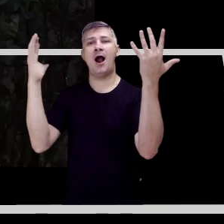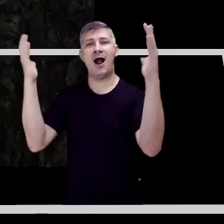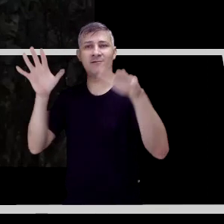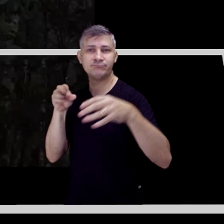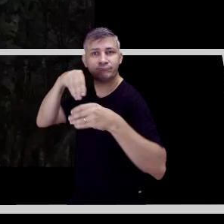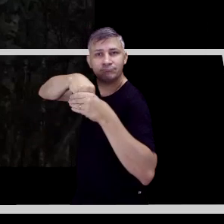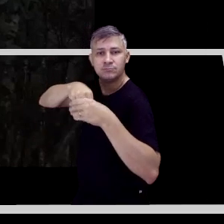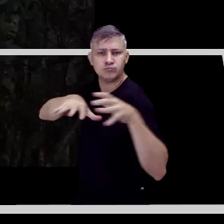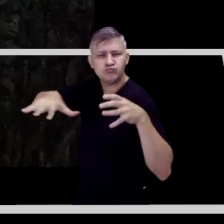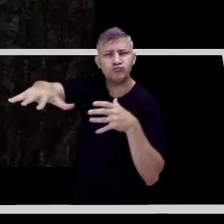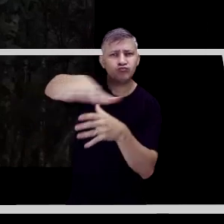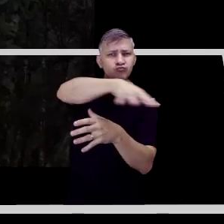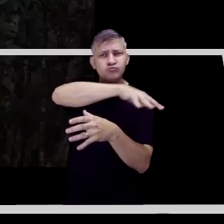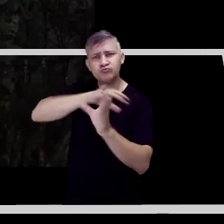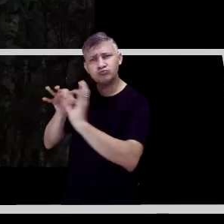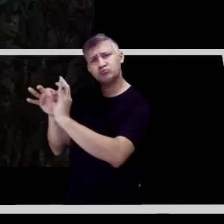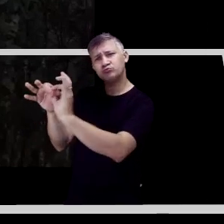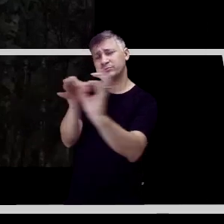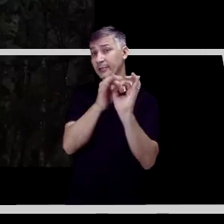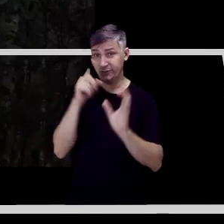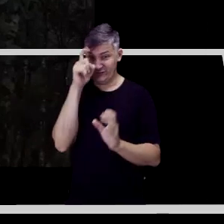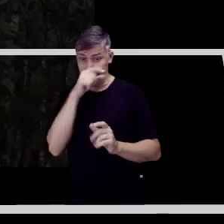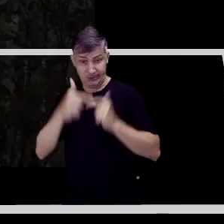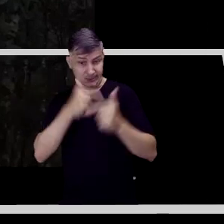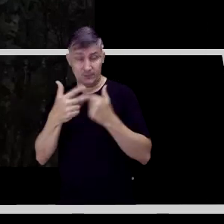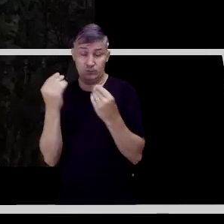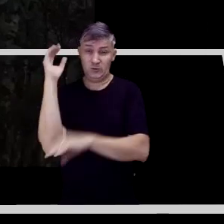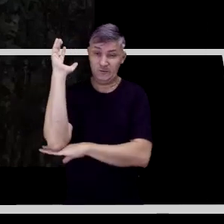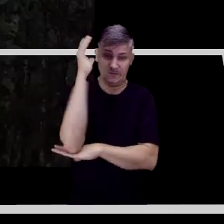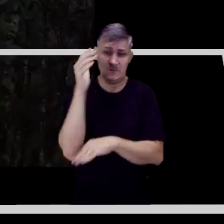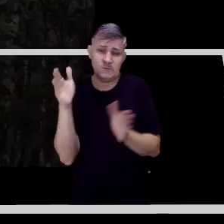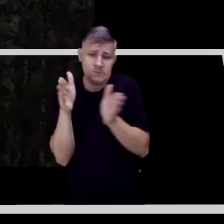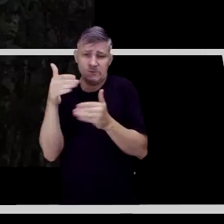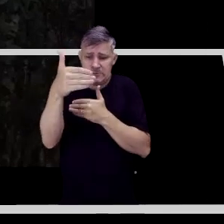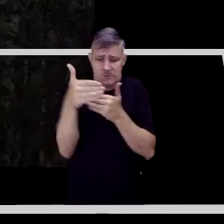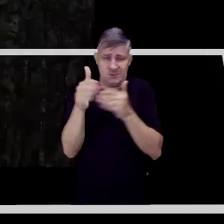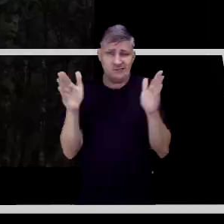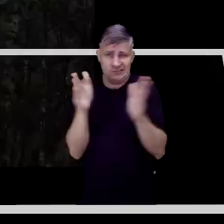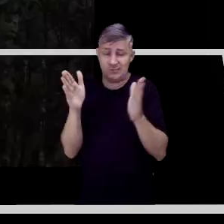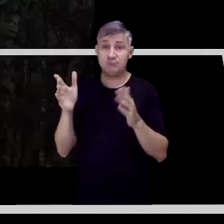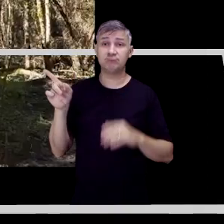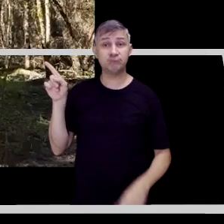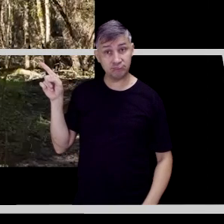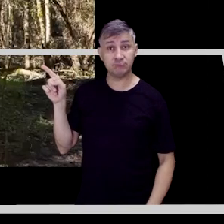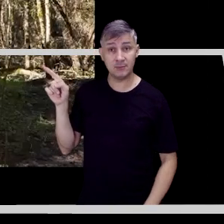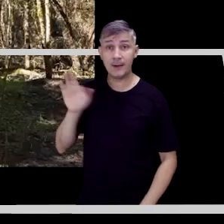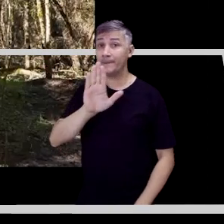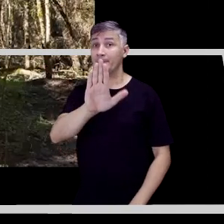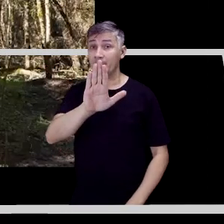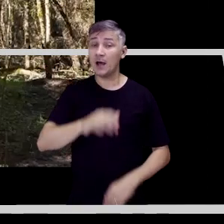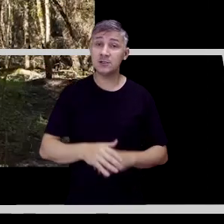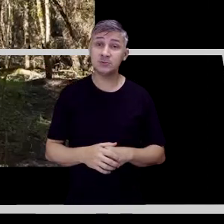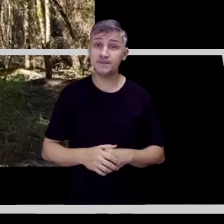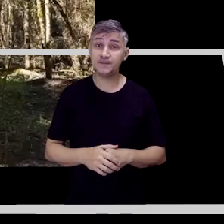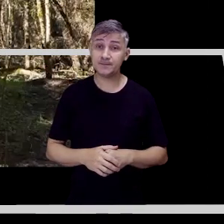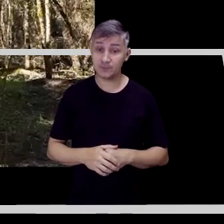esse bosque. Era uma clareira assim até difícil de trabalhar, bastante apertada. Mas,